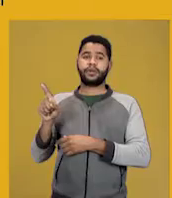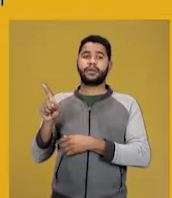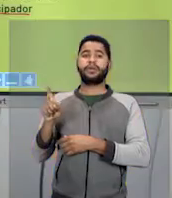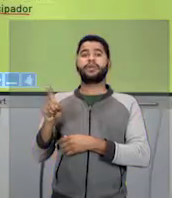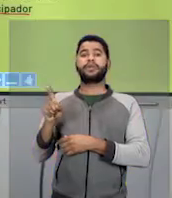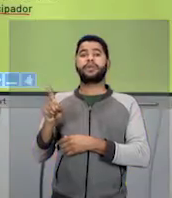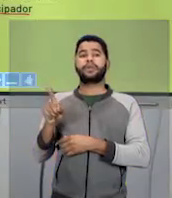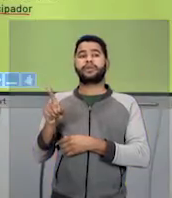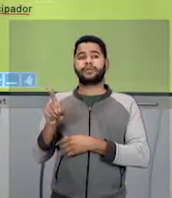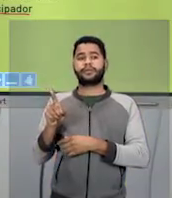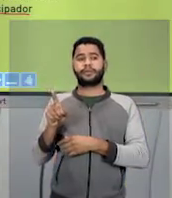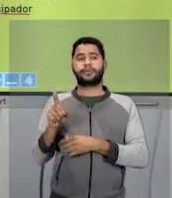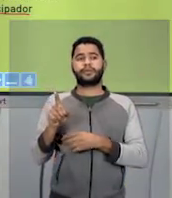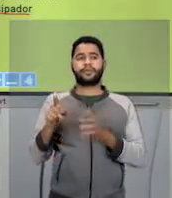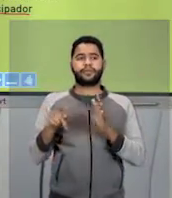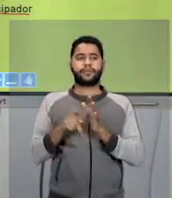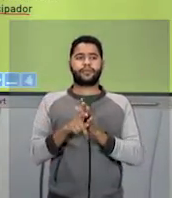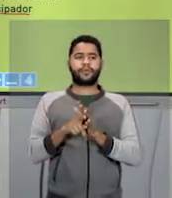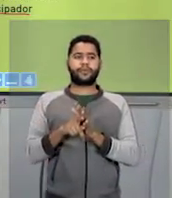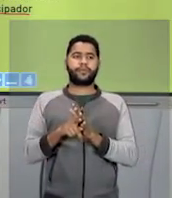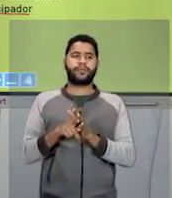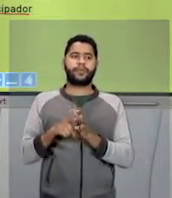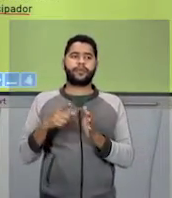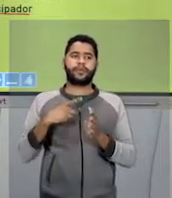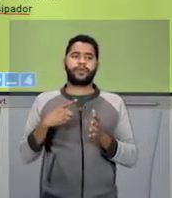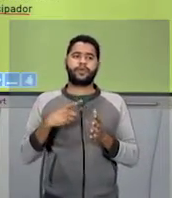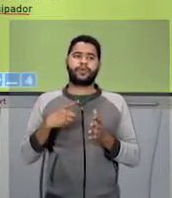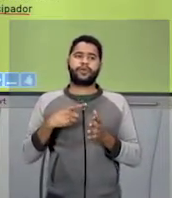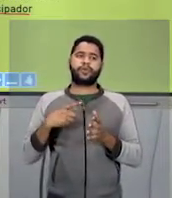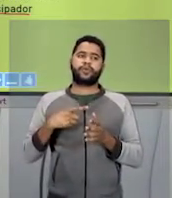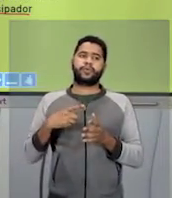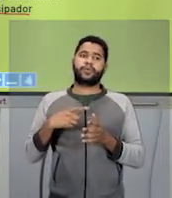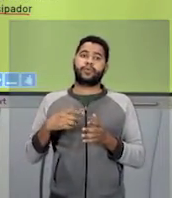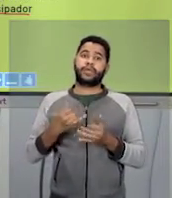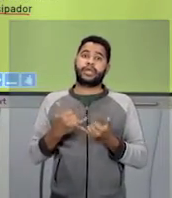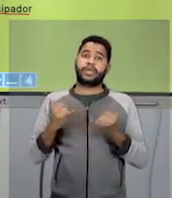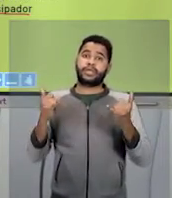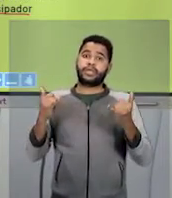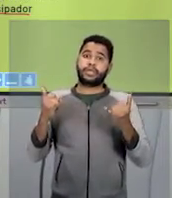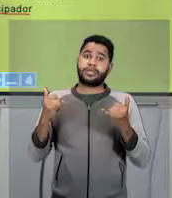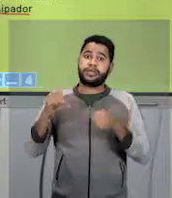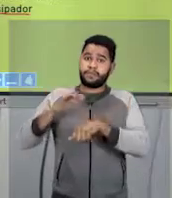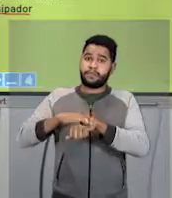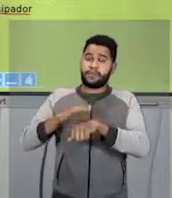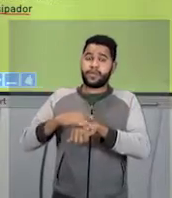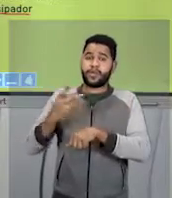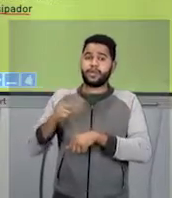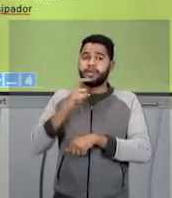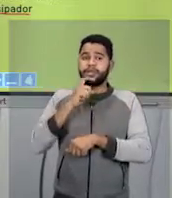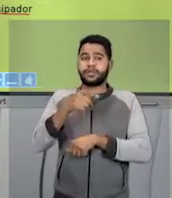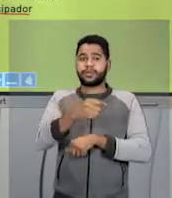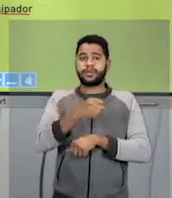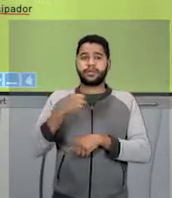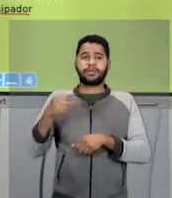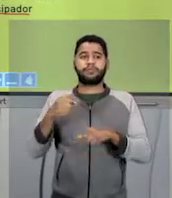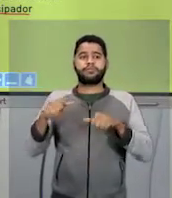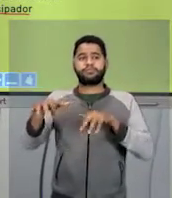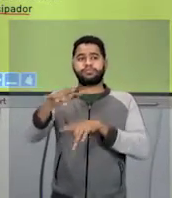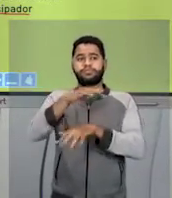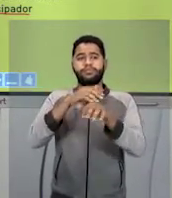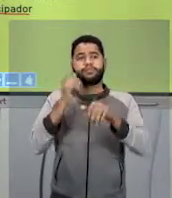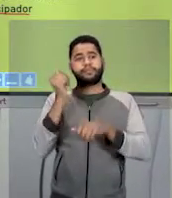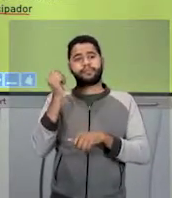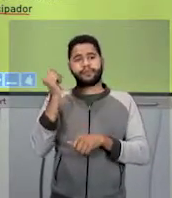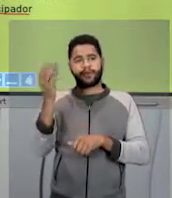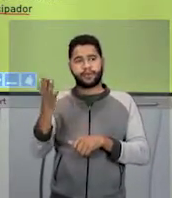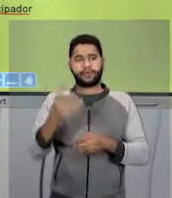ele, como o refrigerador ele retira a energia de dentro da sua geladeira, ele tem que dissipar essa energia para o lado de